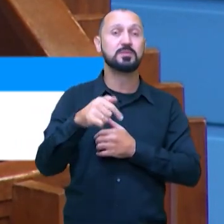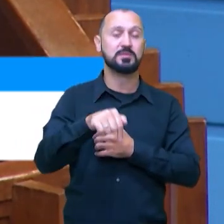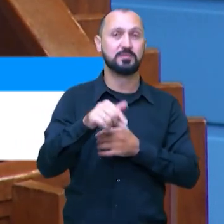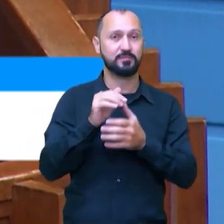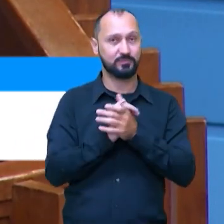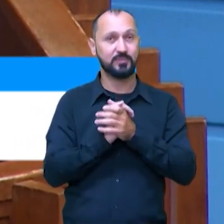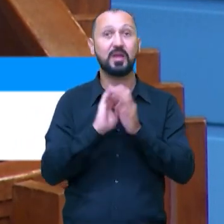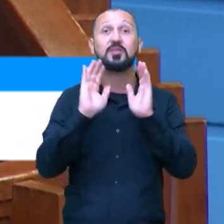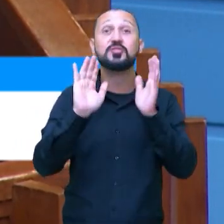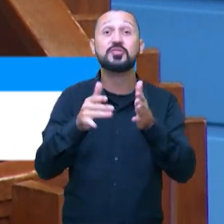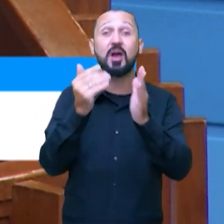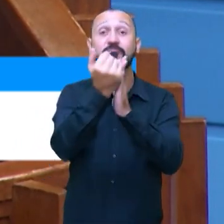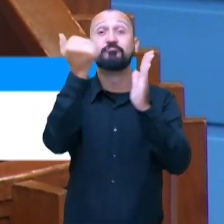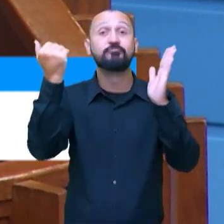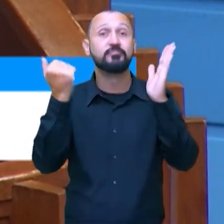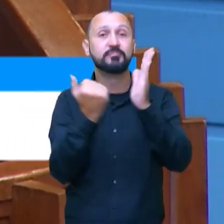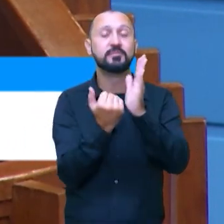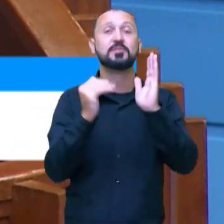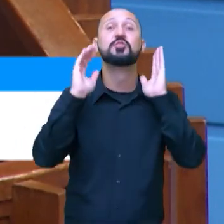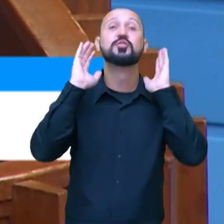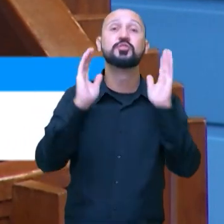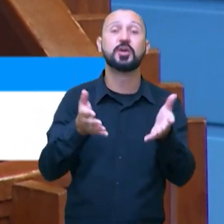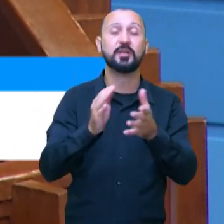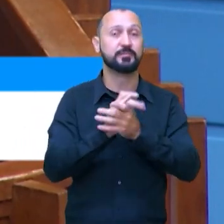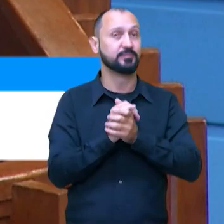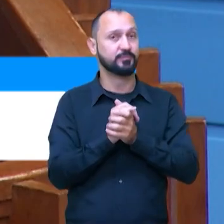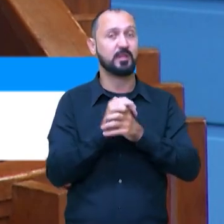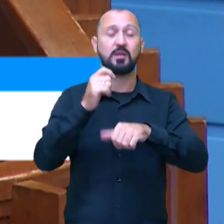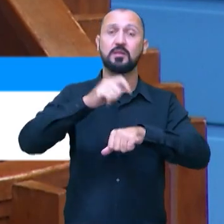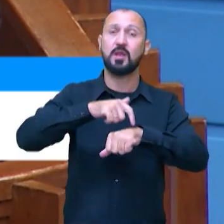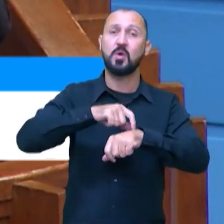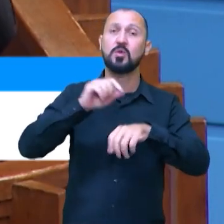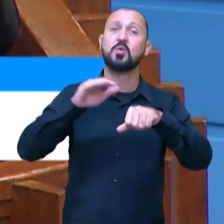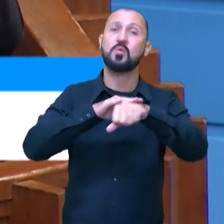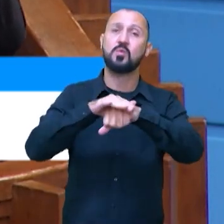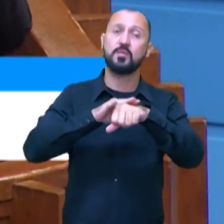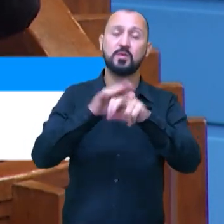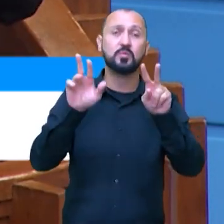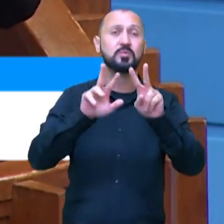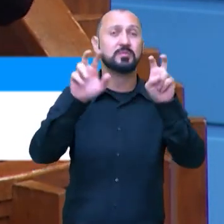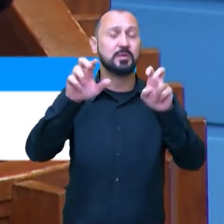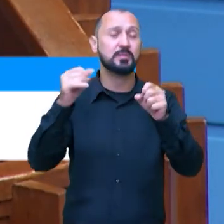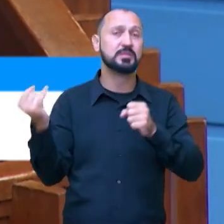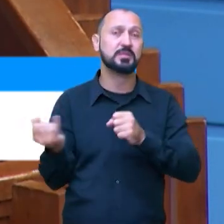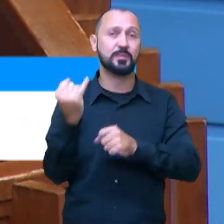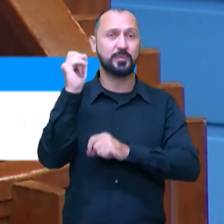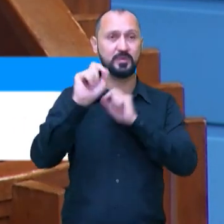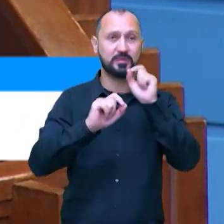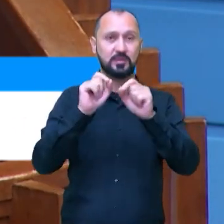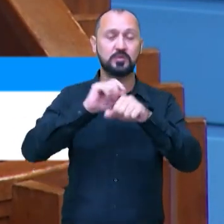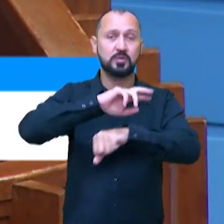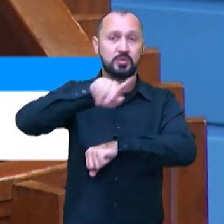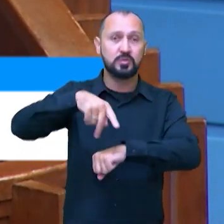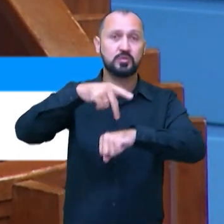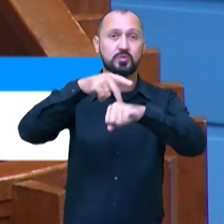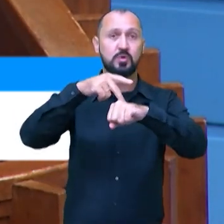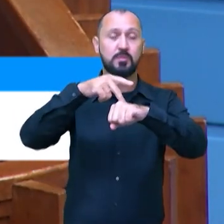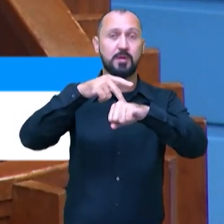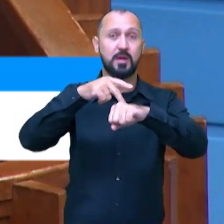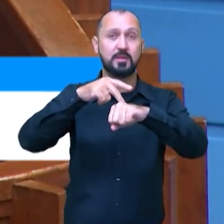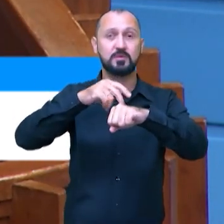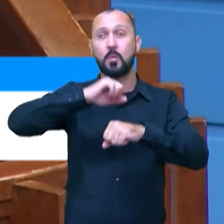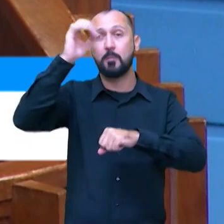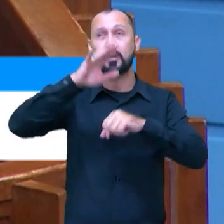12%. Aqui já é 12%. Quando se trata questões tão importantes de um país